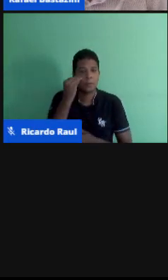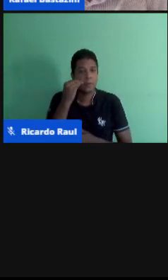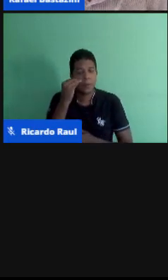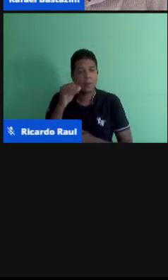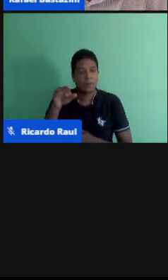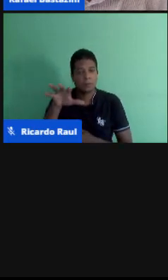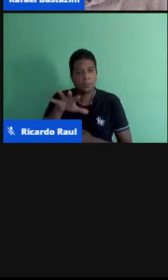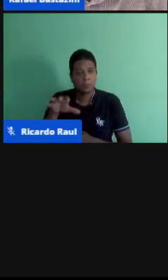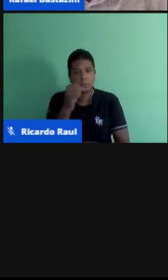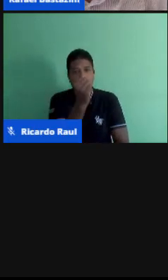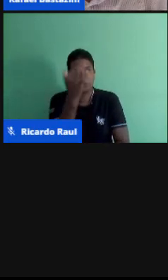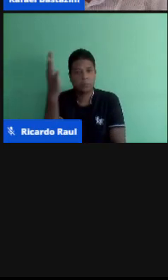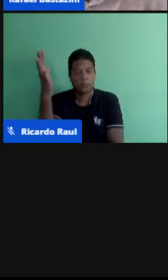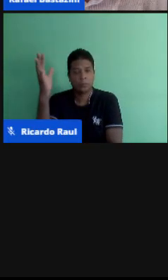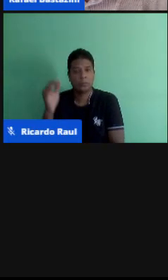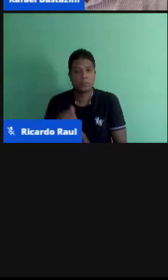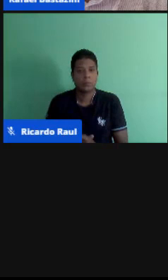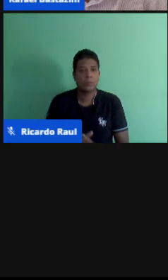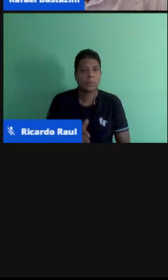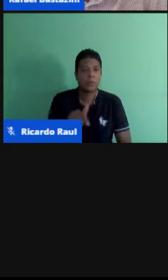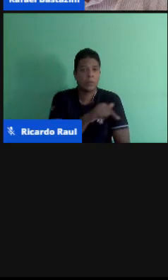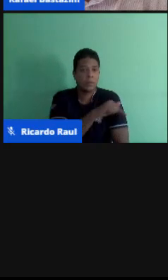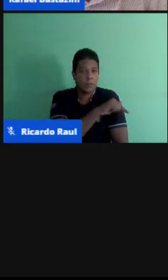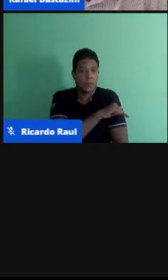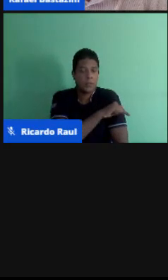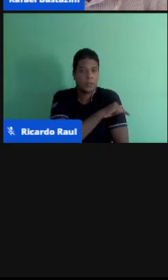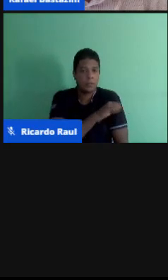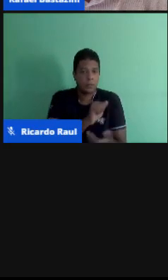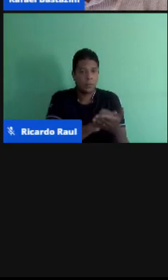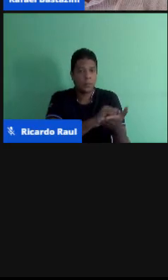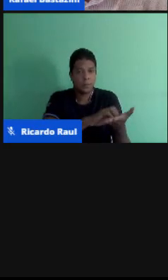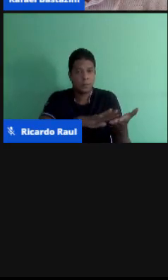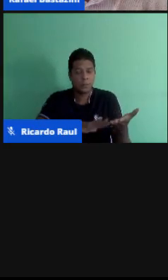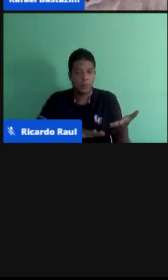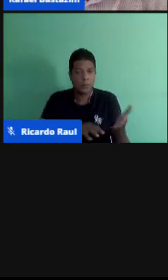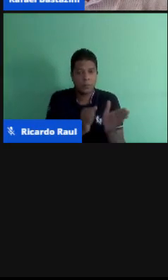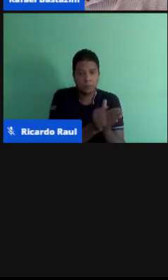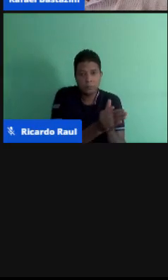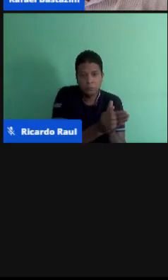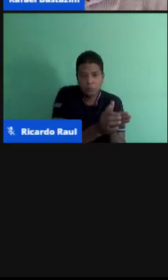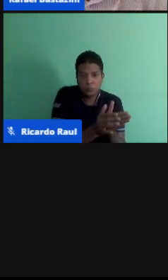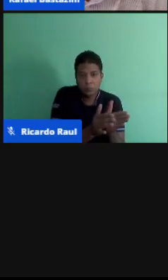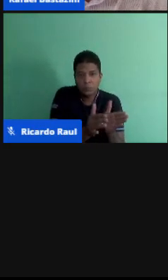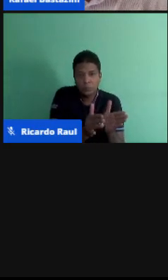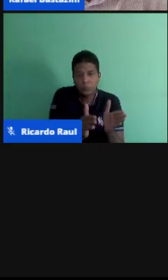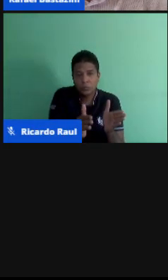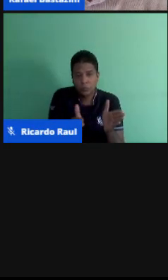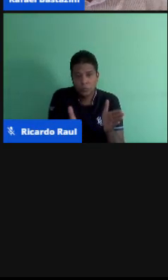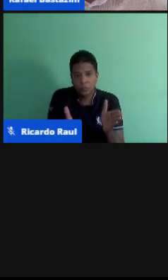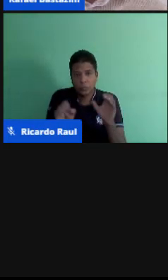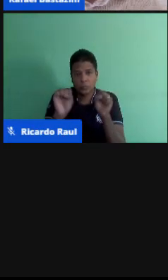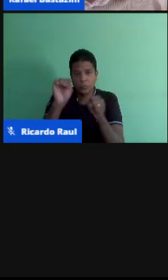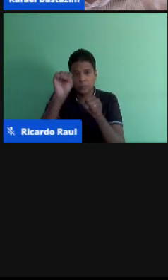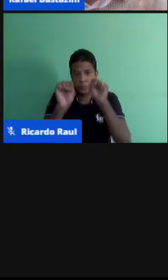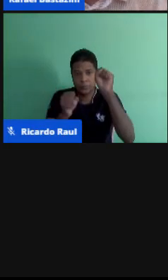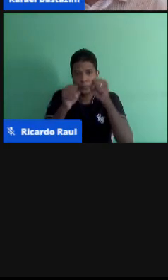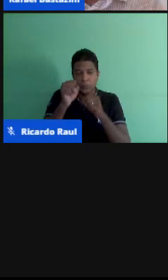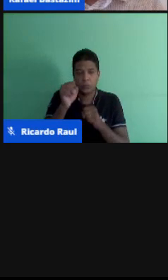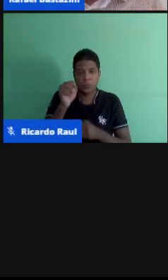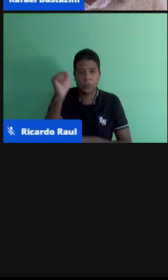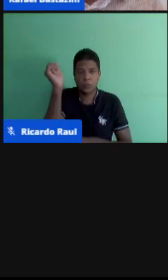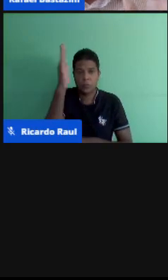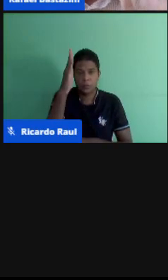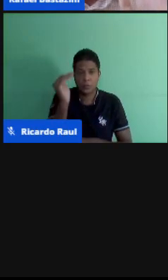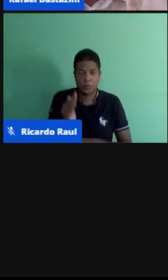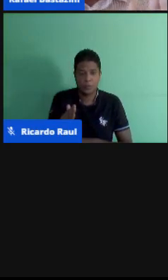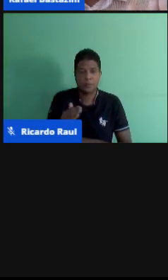paisagem. Aqui uma atividade para 7º ano, levando em consideração o processo de industrialização brasileira. Fui